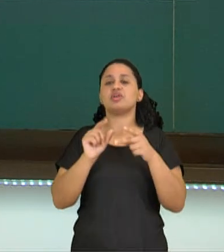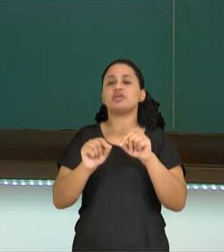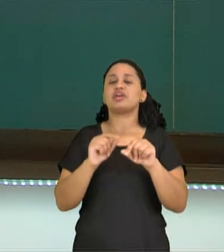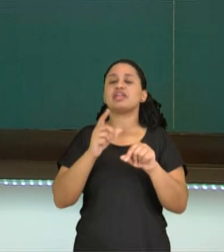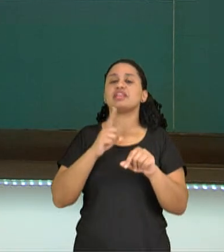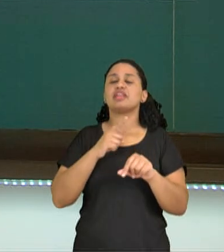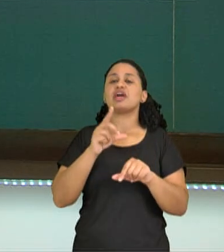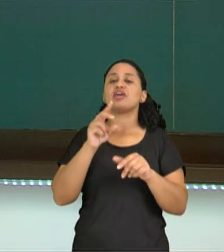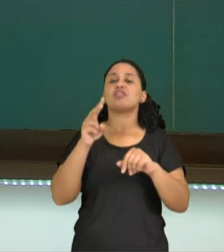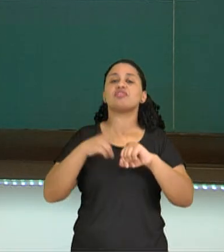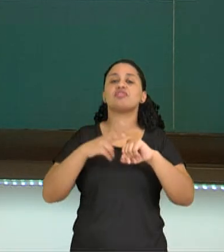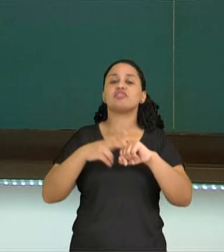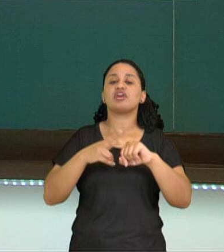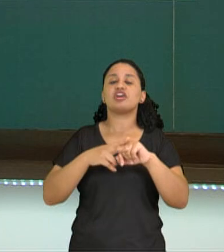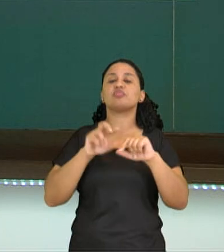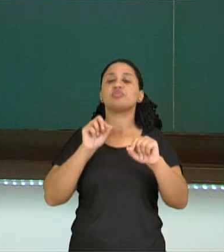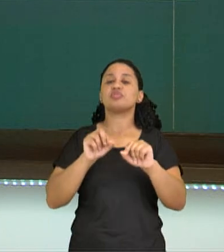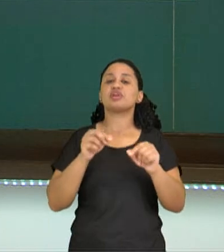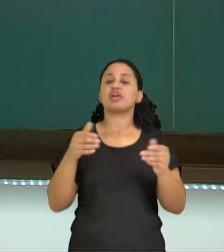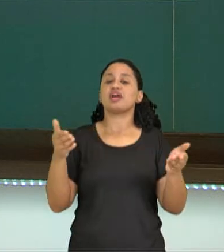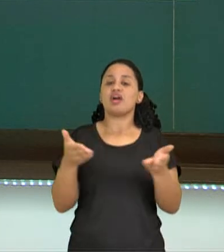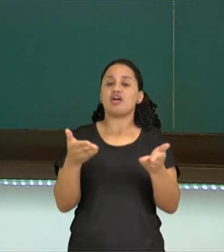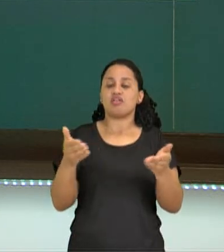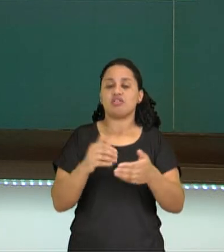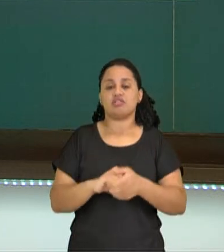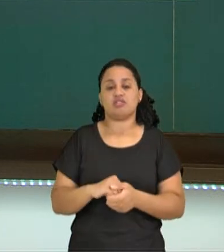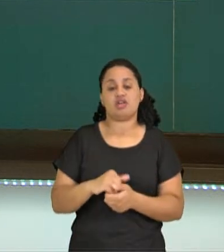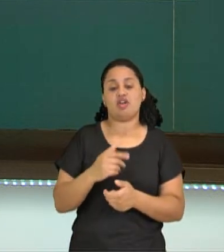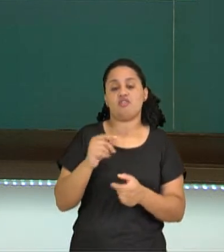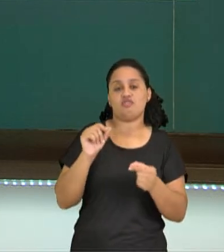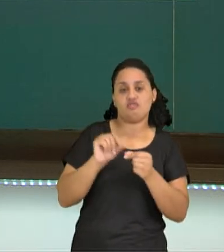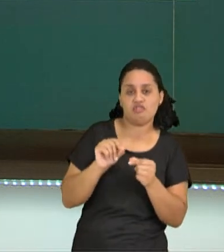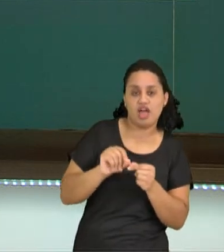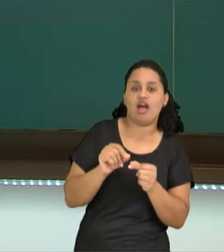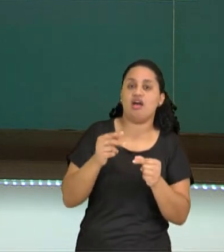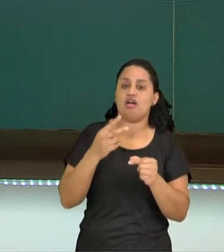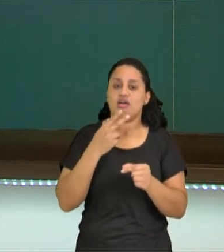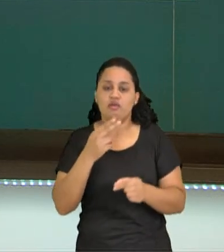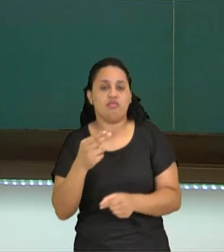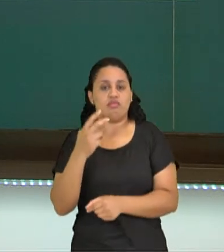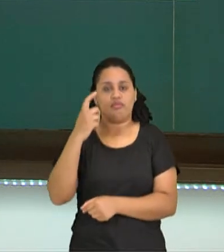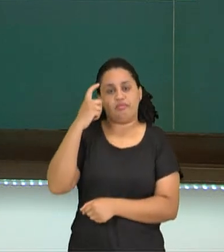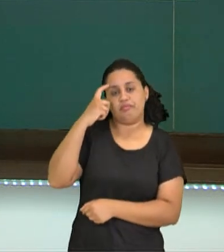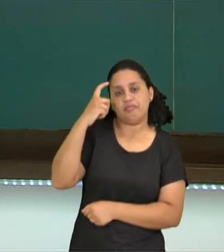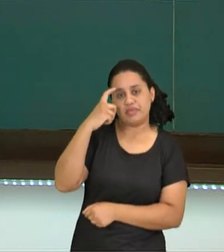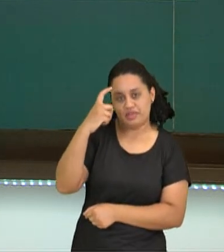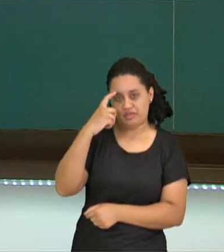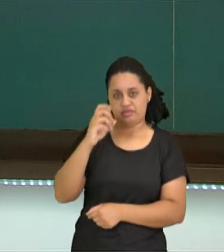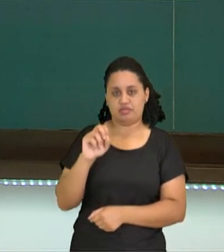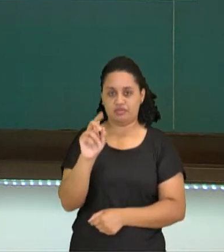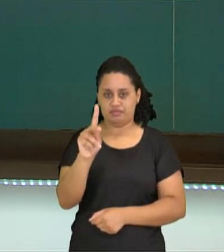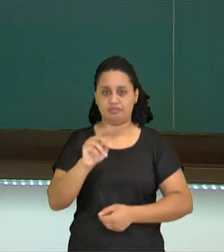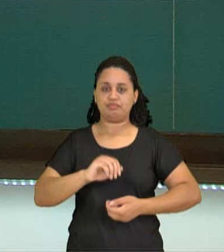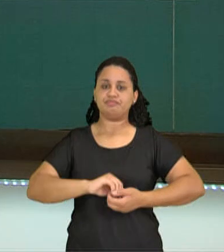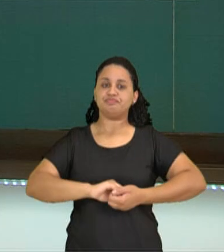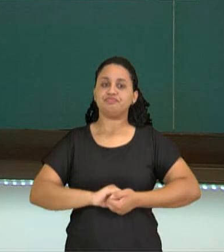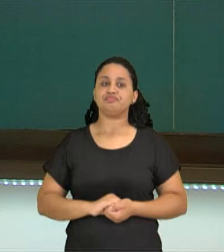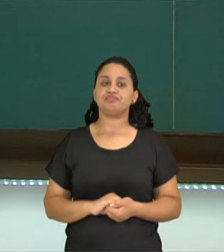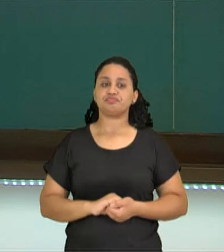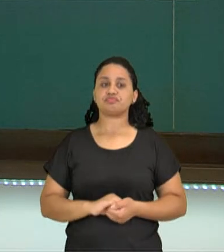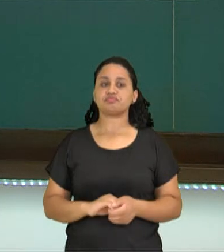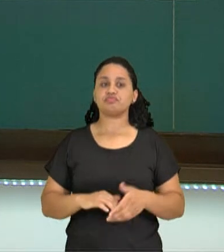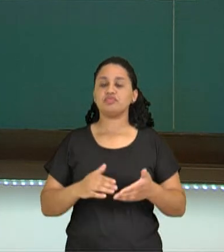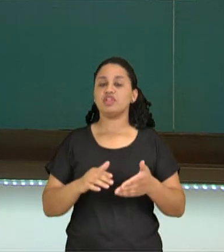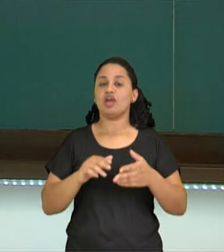no tempo presente, tá? Eu acho, eu faço, eu quero, eu penso, ok? Então, olha aqui, ó,